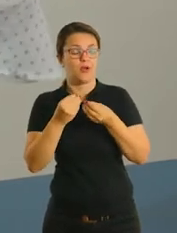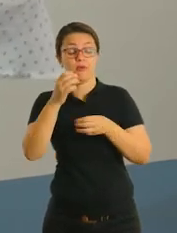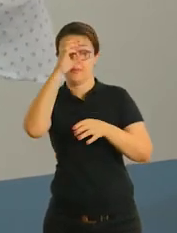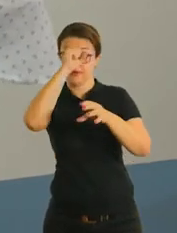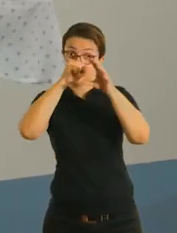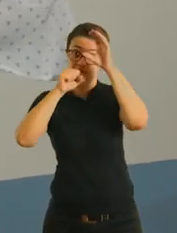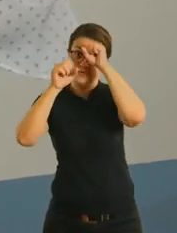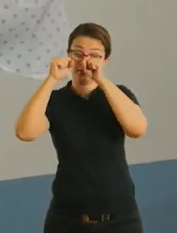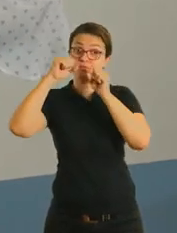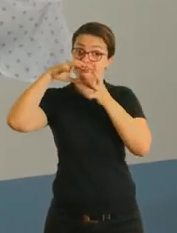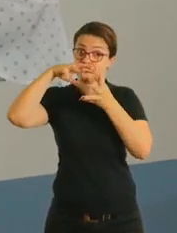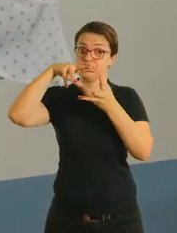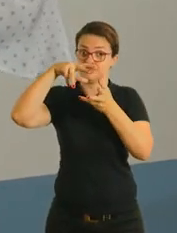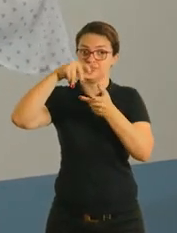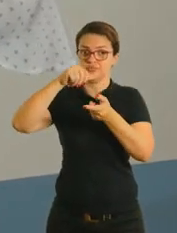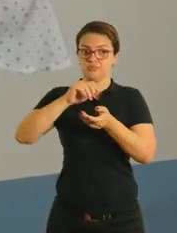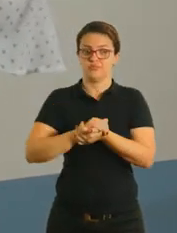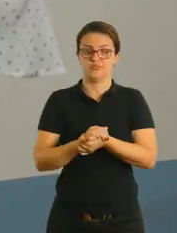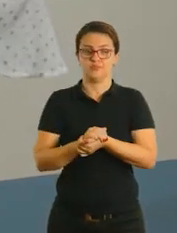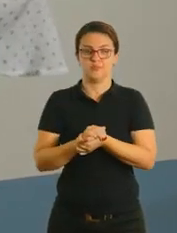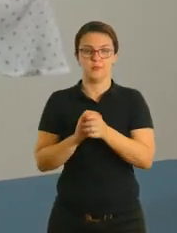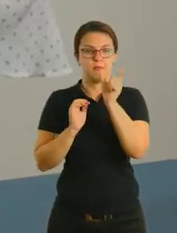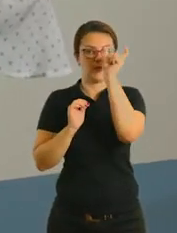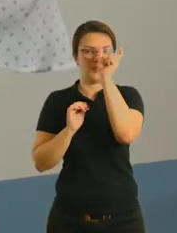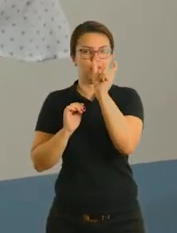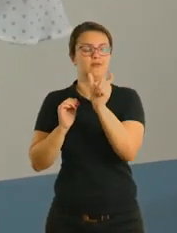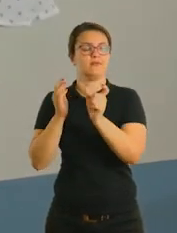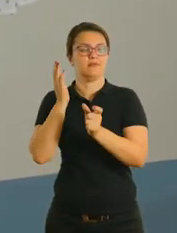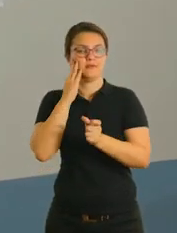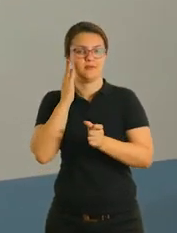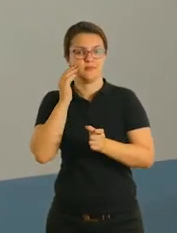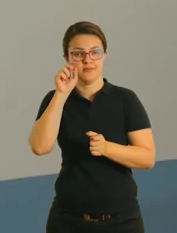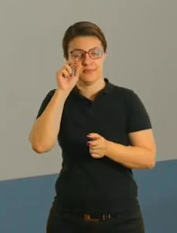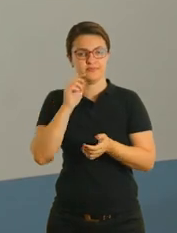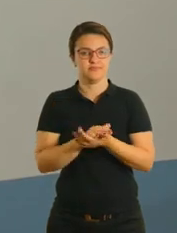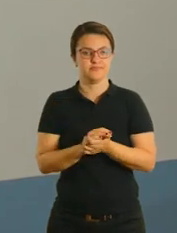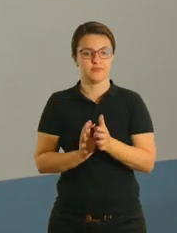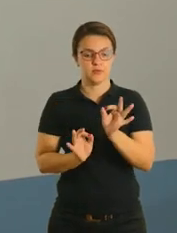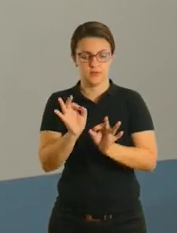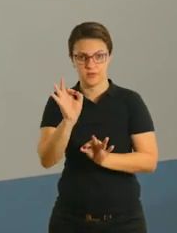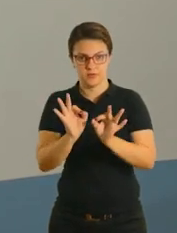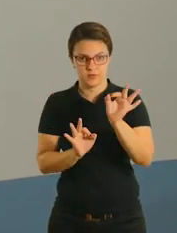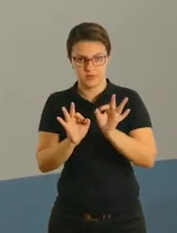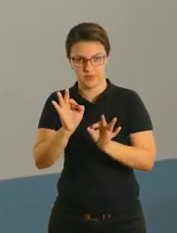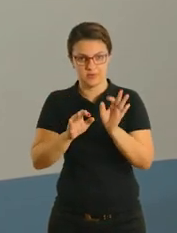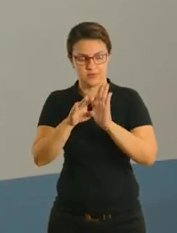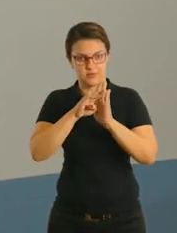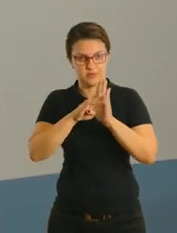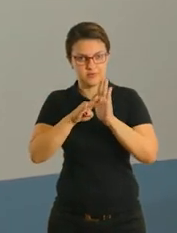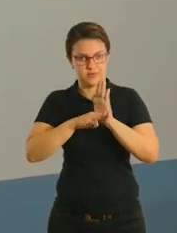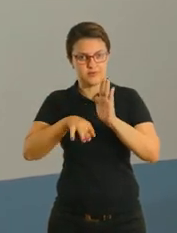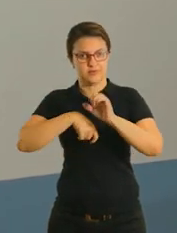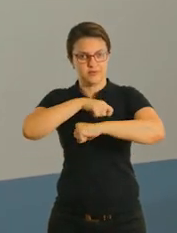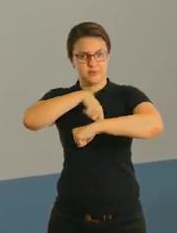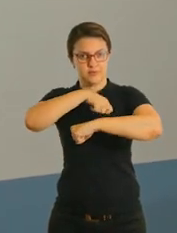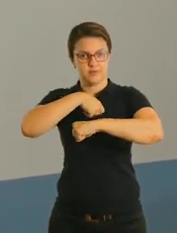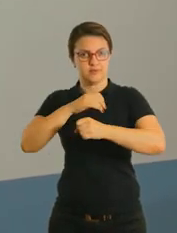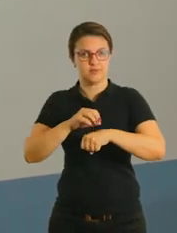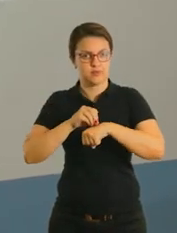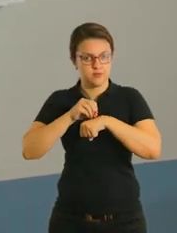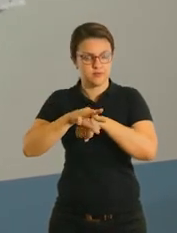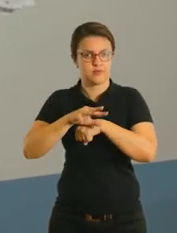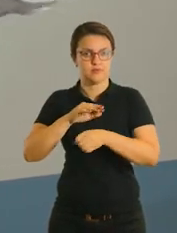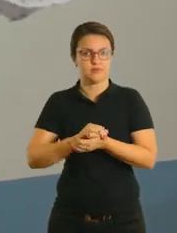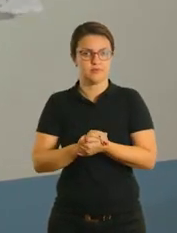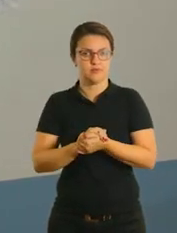palavra. Tá bom? Você vai organizar a receita. A nossa sugestão aqui é uma receita que vai algumas coisas,